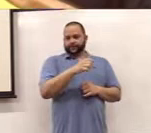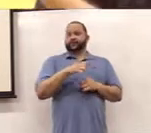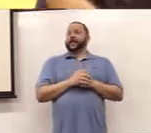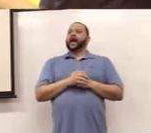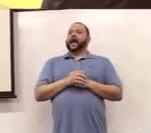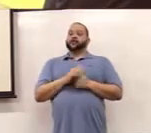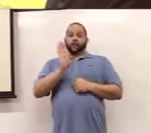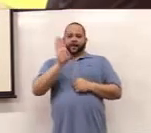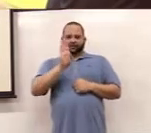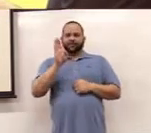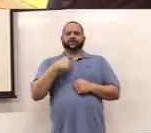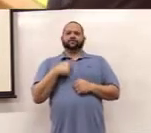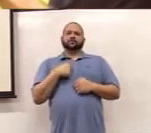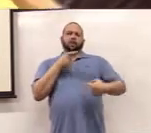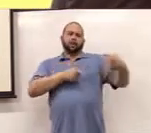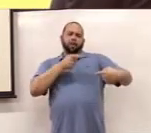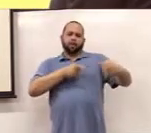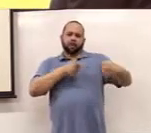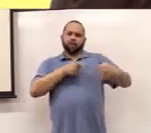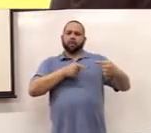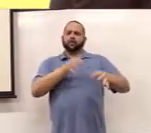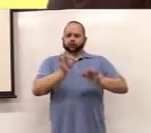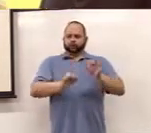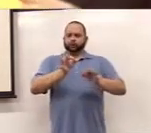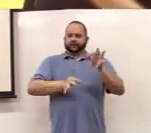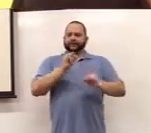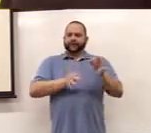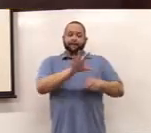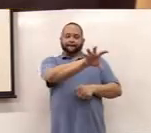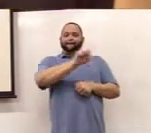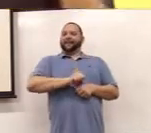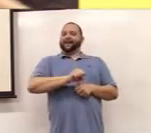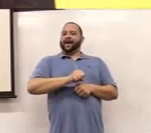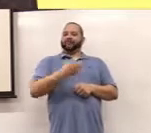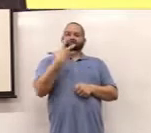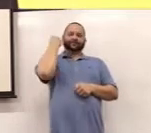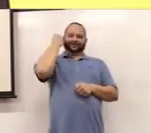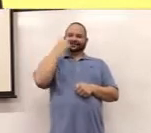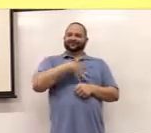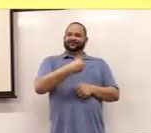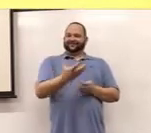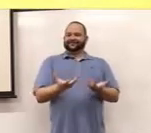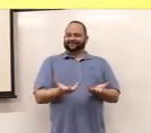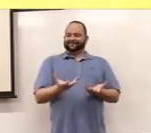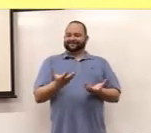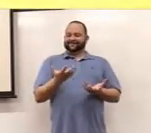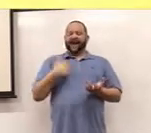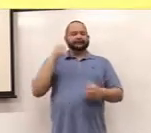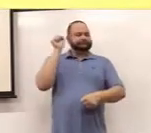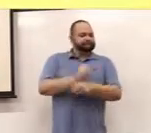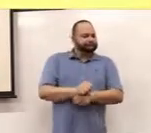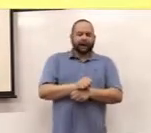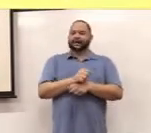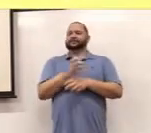disputa jurídica com a viúva pela guarda do filho. Isso acaba com a vida dele, porque ele para de compor,